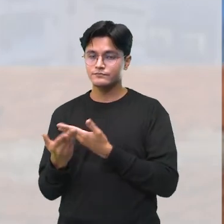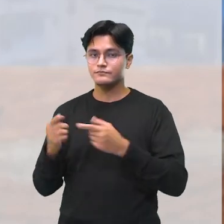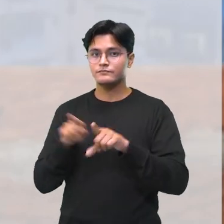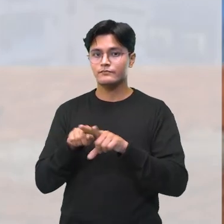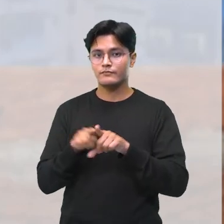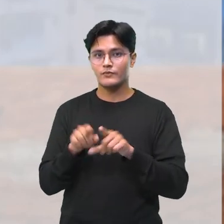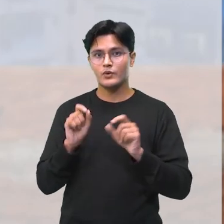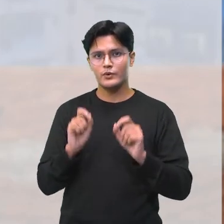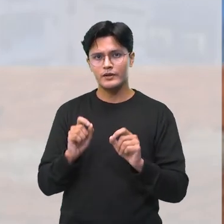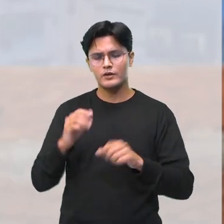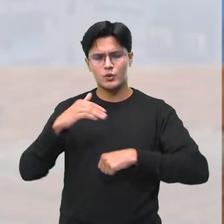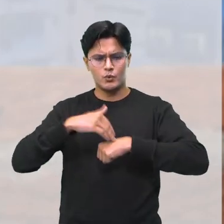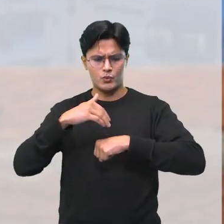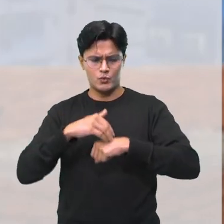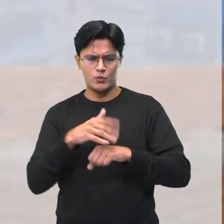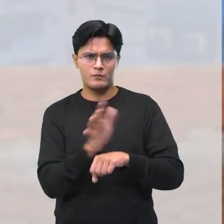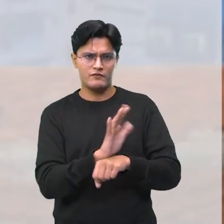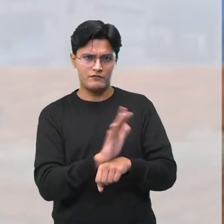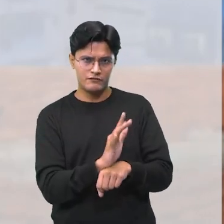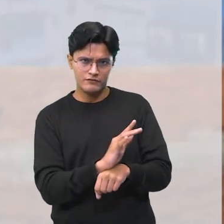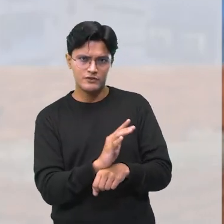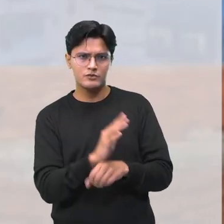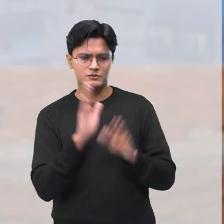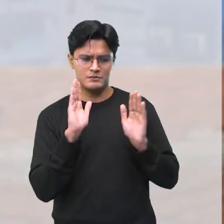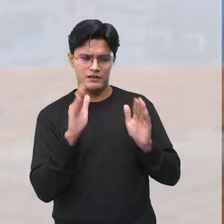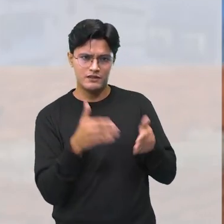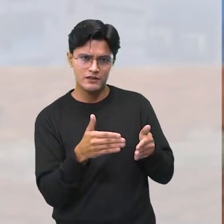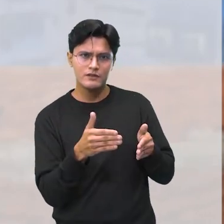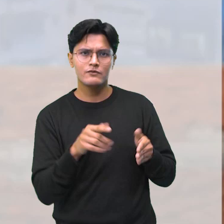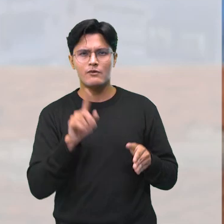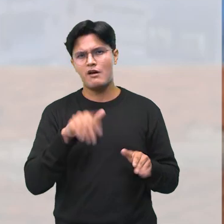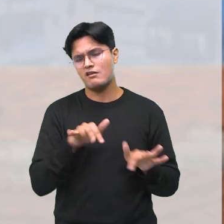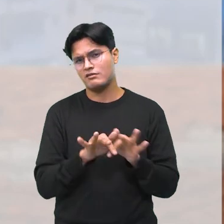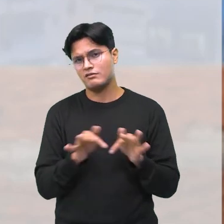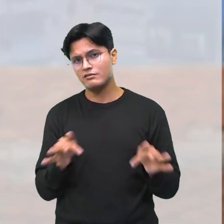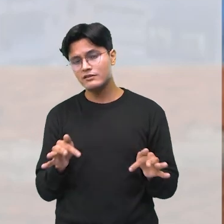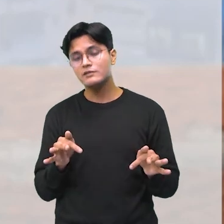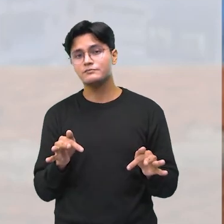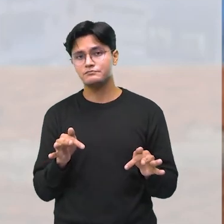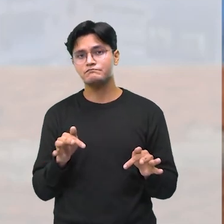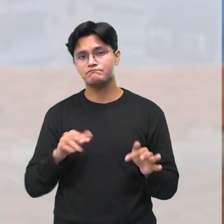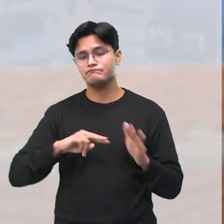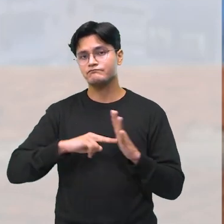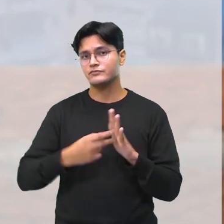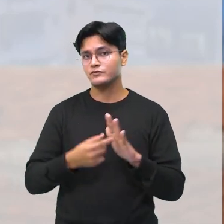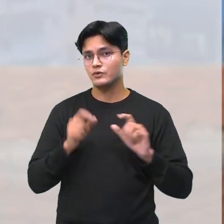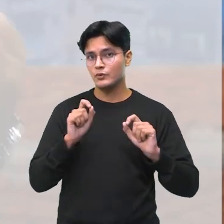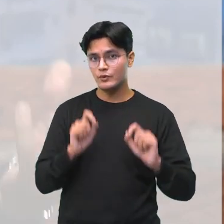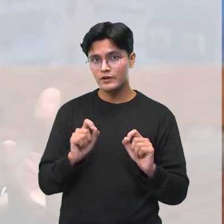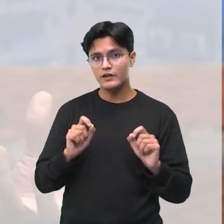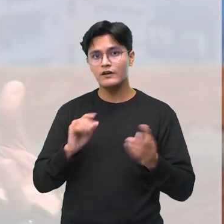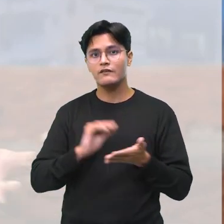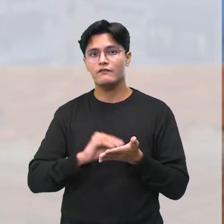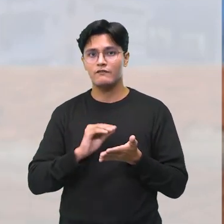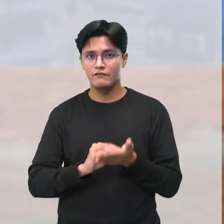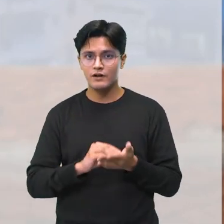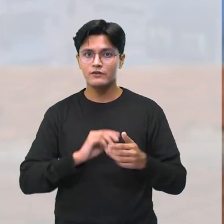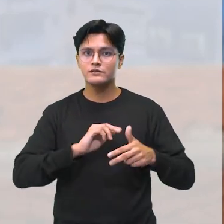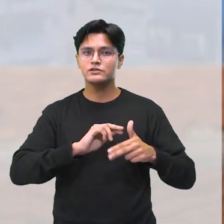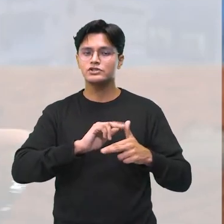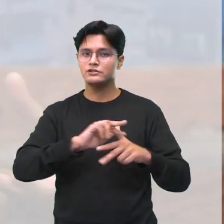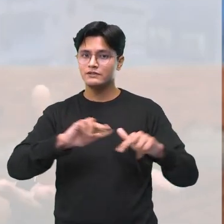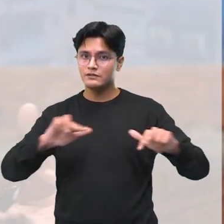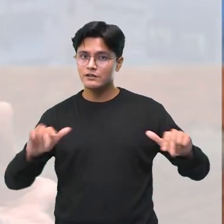os filmes e videogames é simplista, e não leva em consideração a diversidade de experiências que cada criança